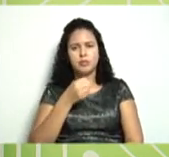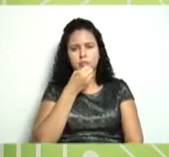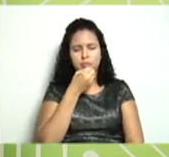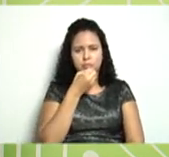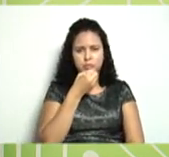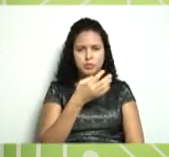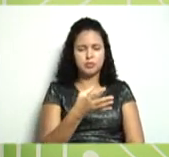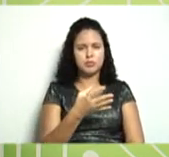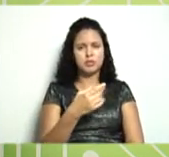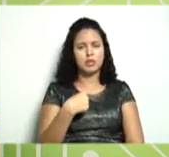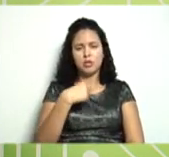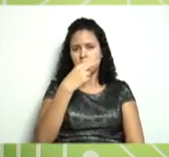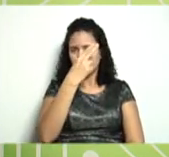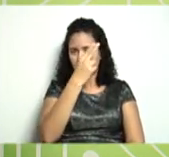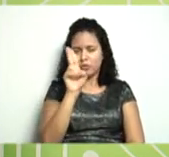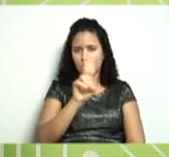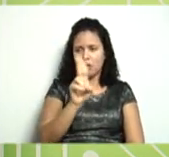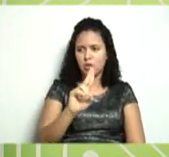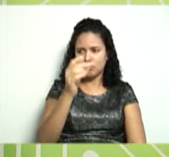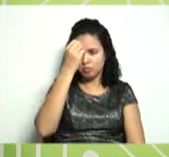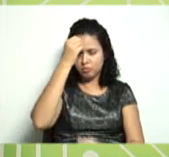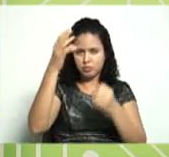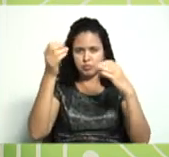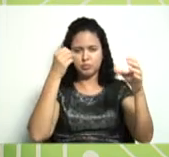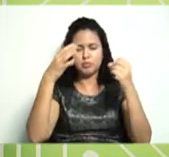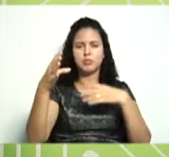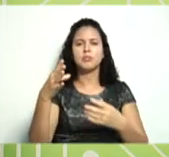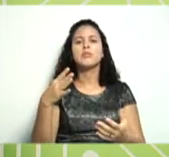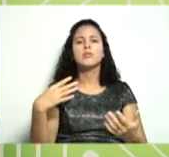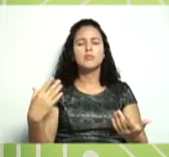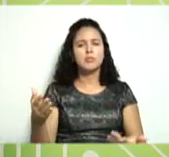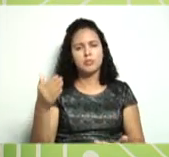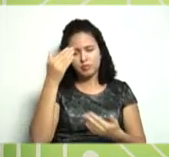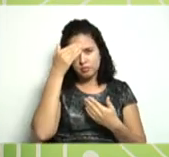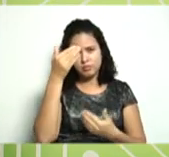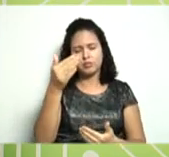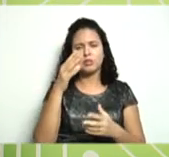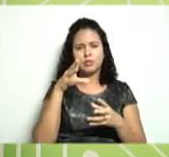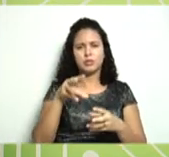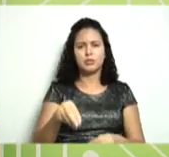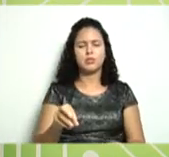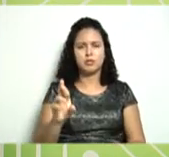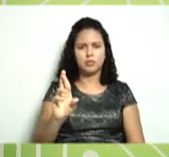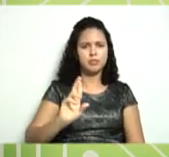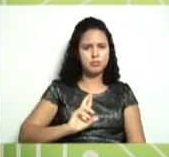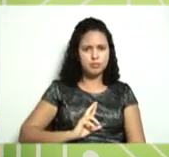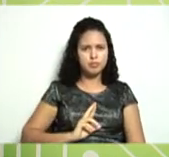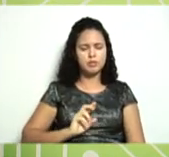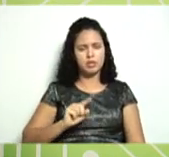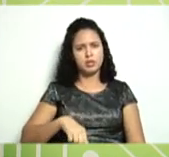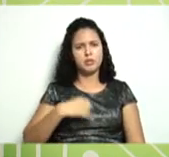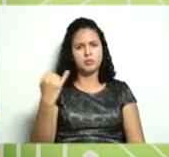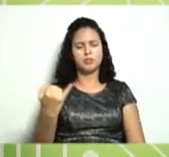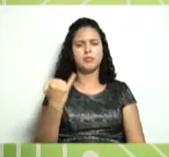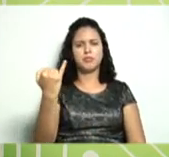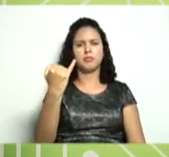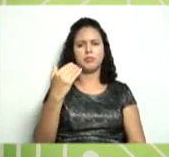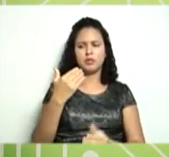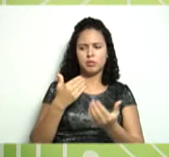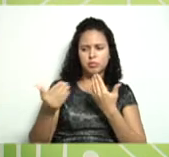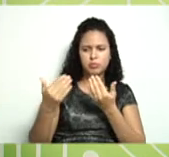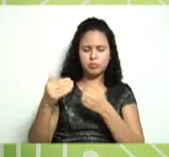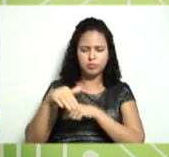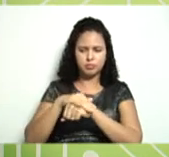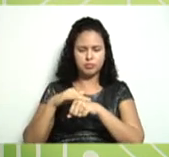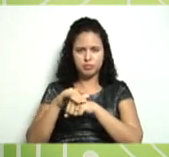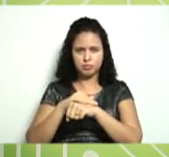eu não consigo lembrar o nome de todos, mas eu agradeço muito a participação de vocês, professores, é fundamental essa participação,